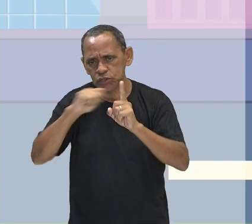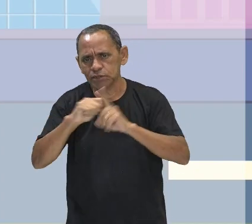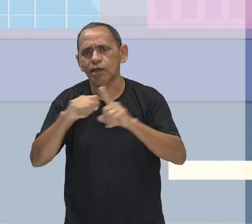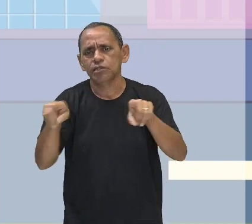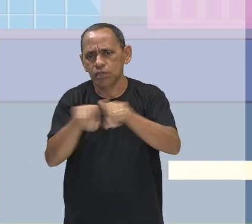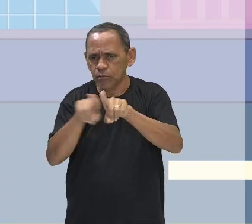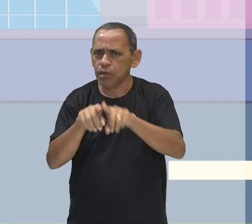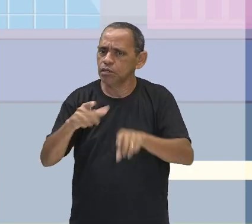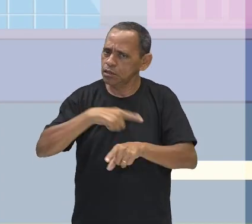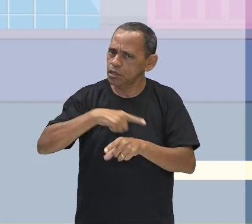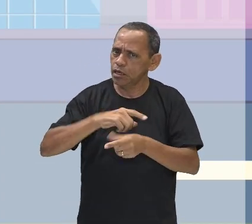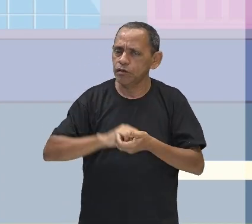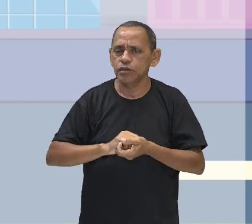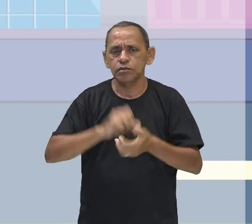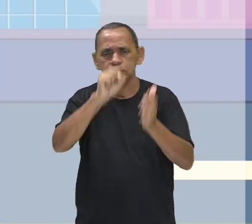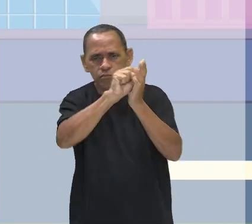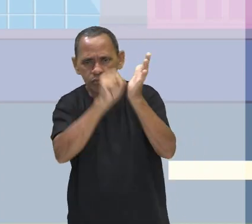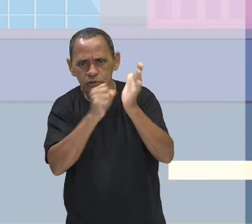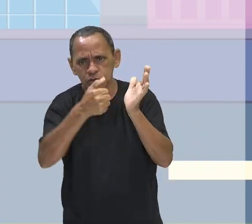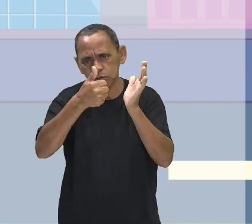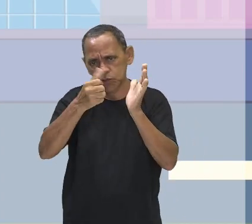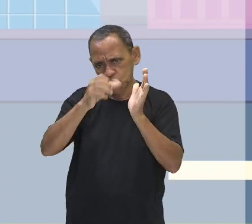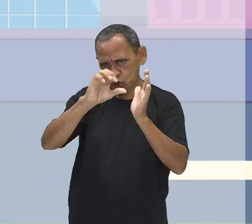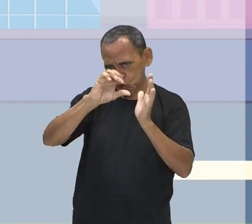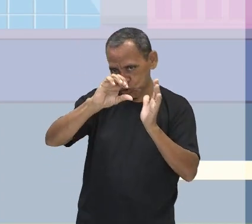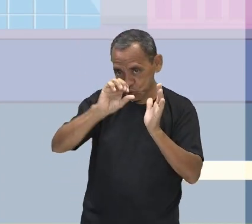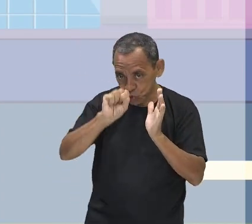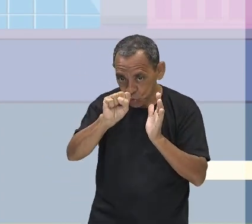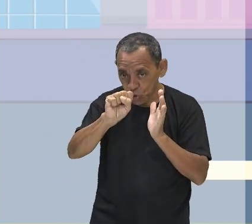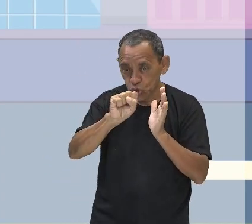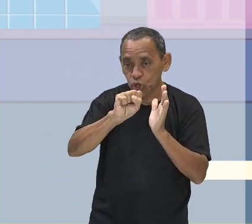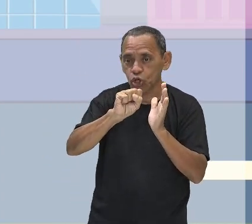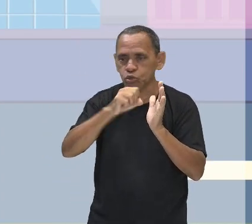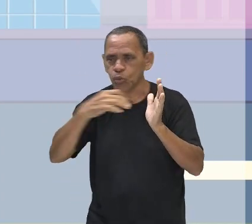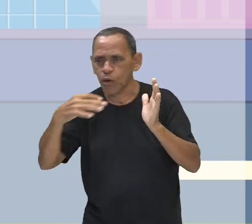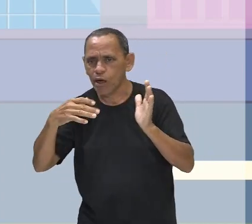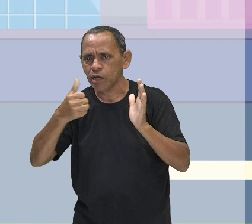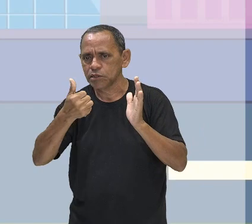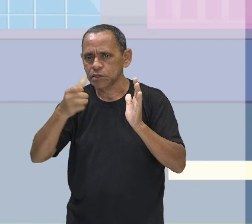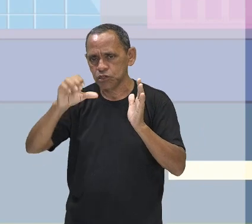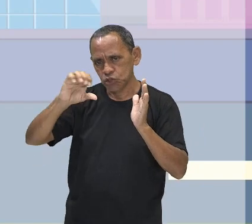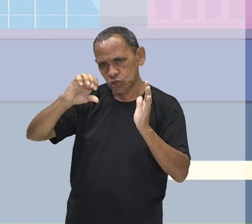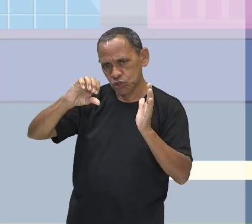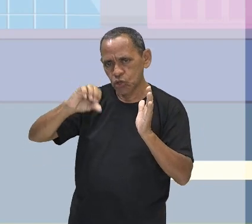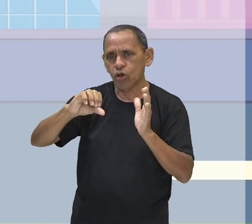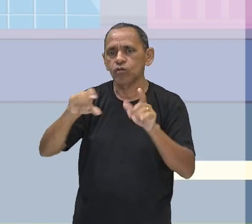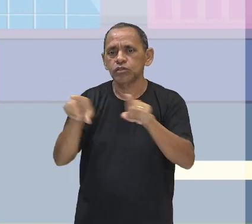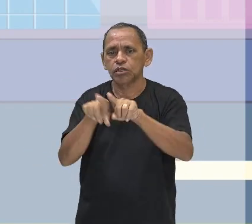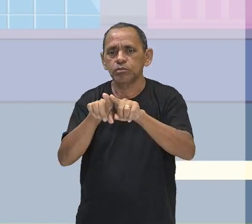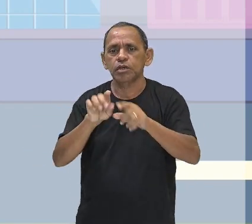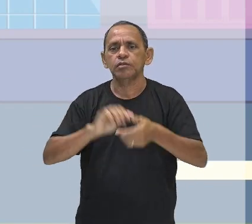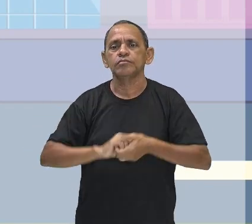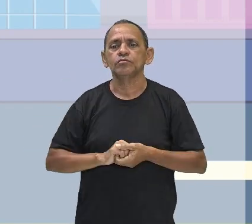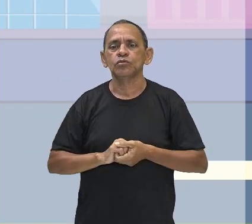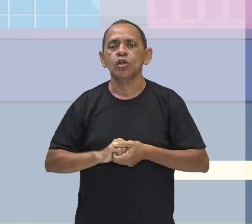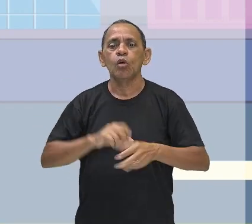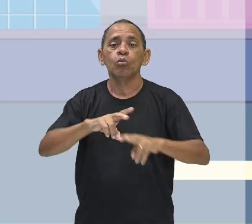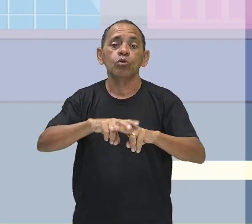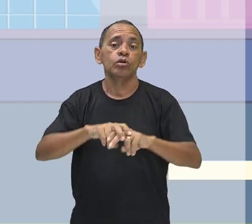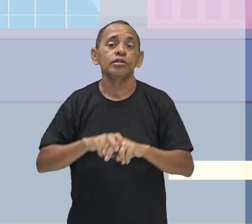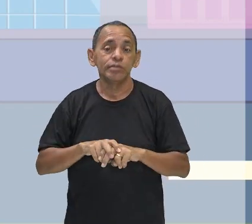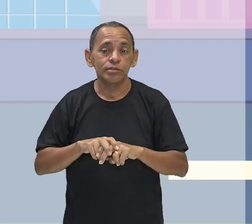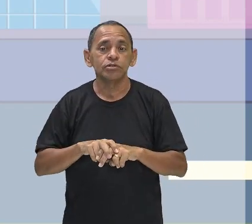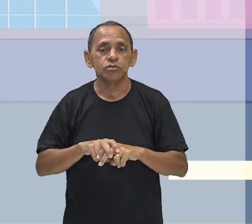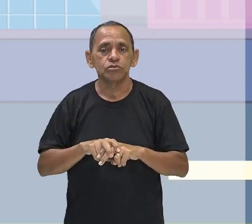no século XVIII, no século XIX e continua até a contemporaneidade. Por conta disso, os